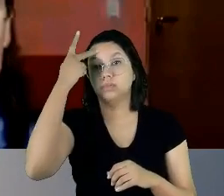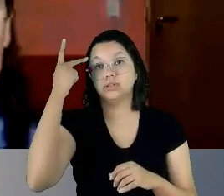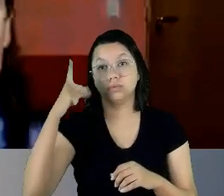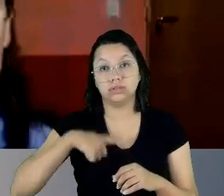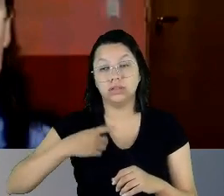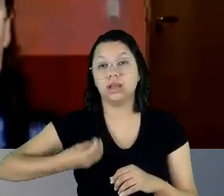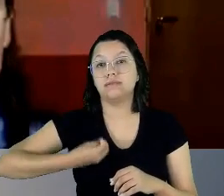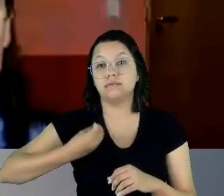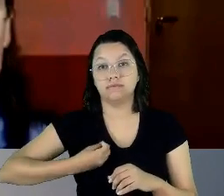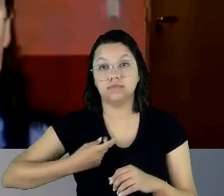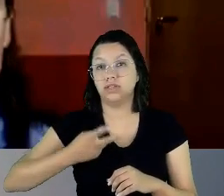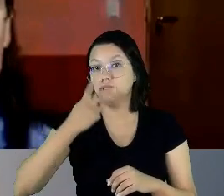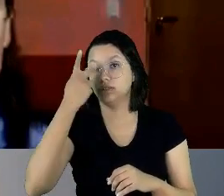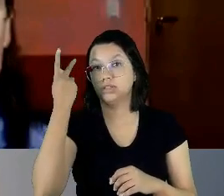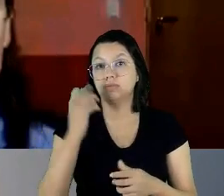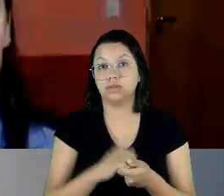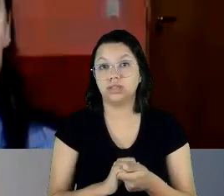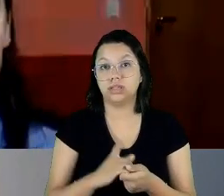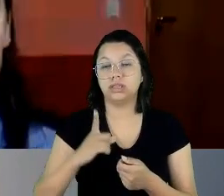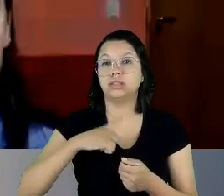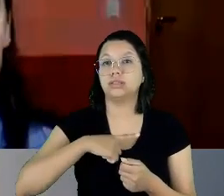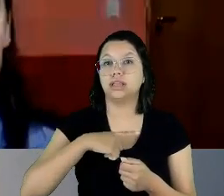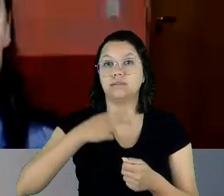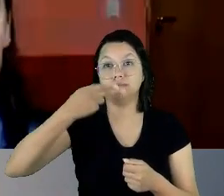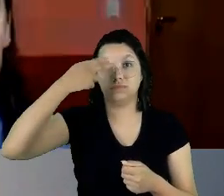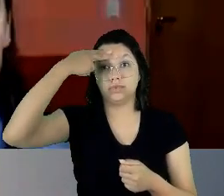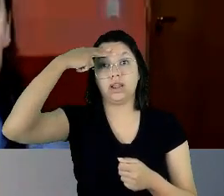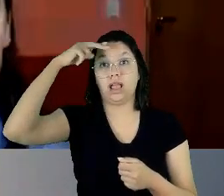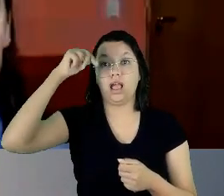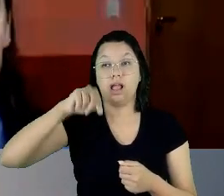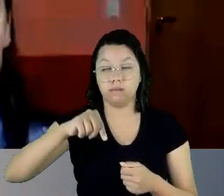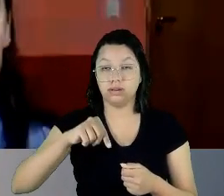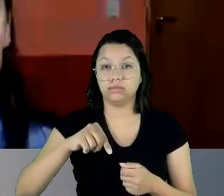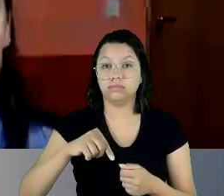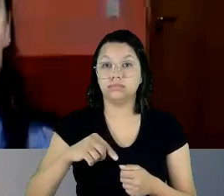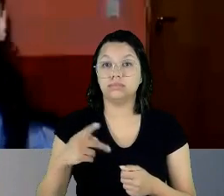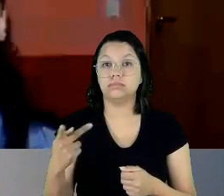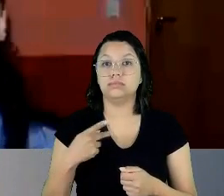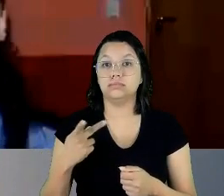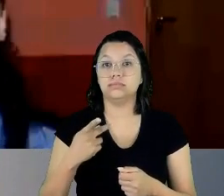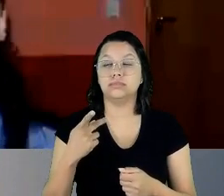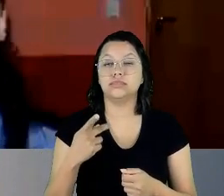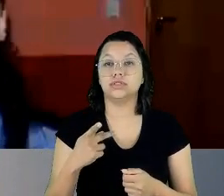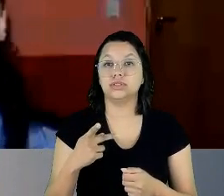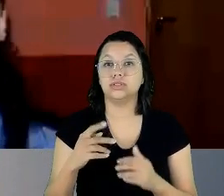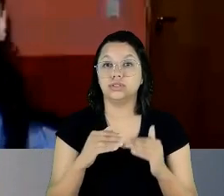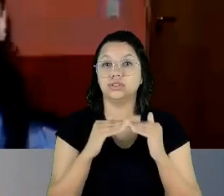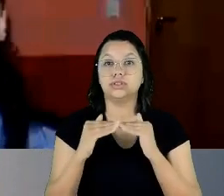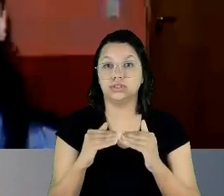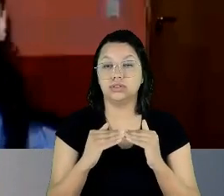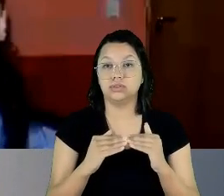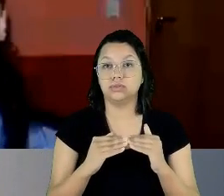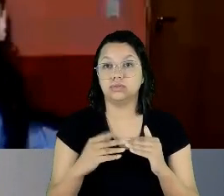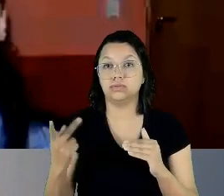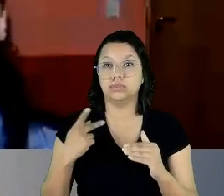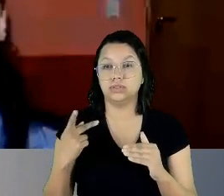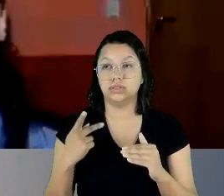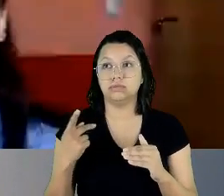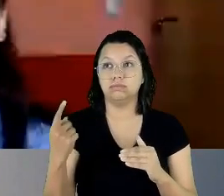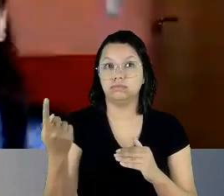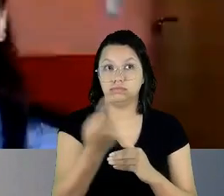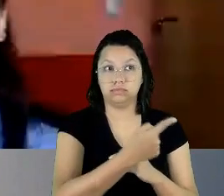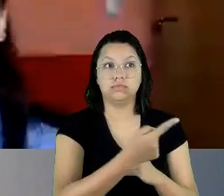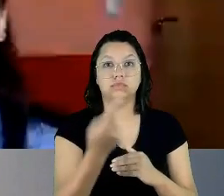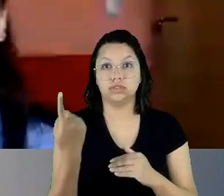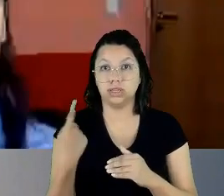pessoa, existe a vida de alguém, existe um trauma que está por ali, e que a gente está, na medida que a gente, né, que vocês